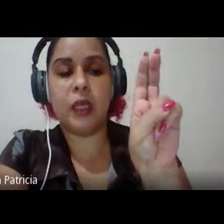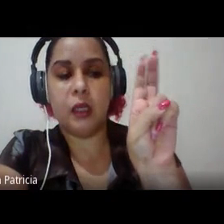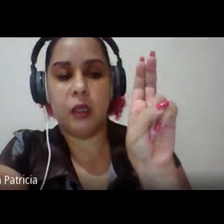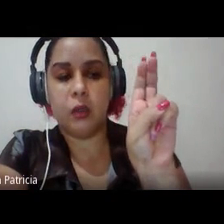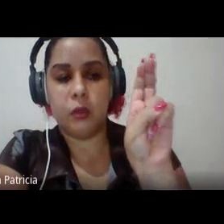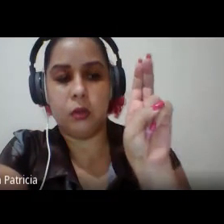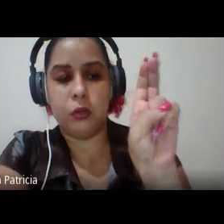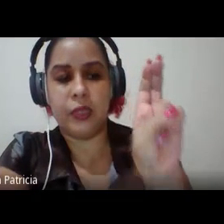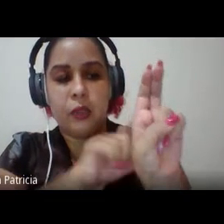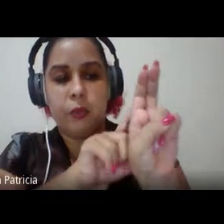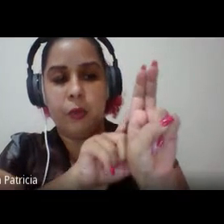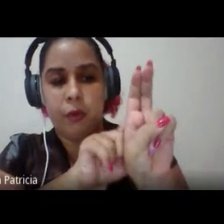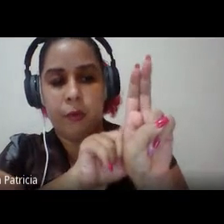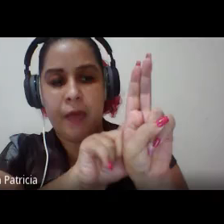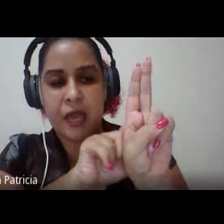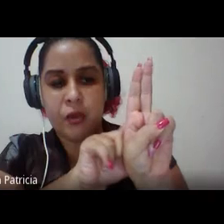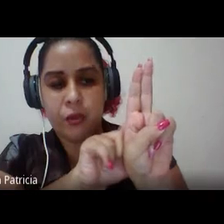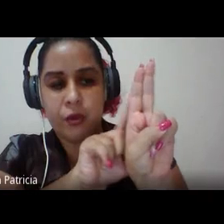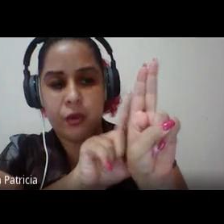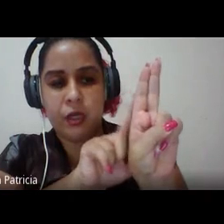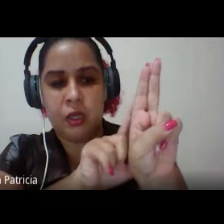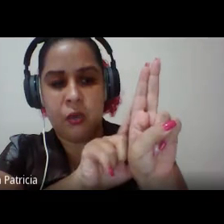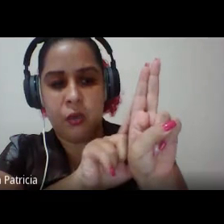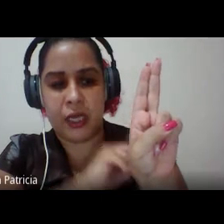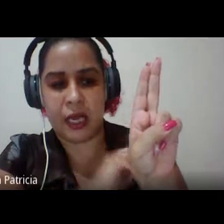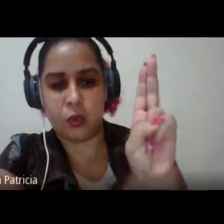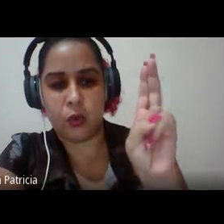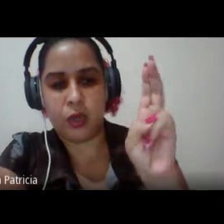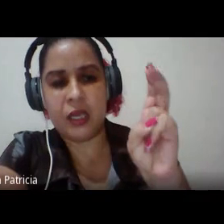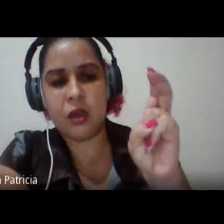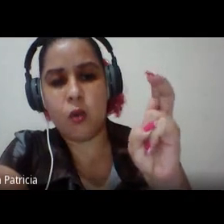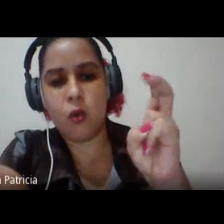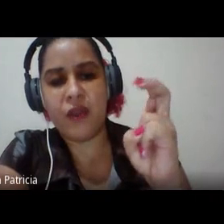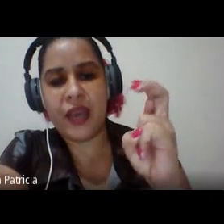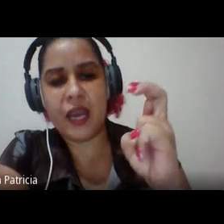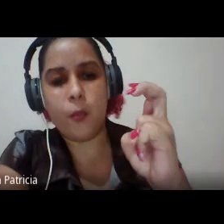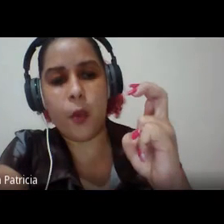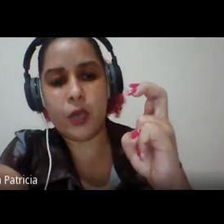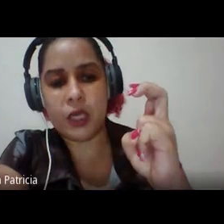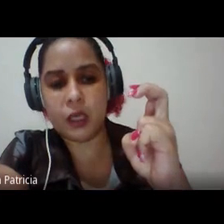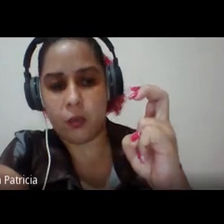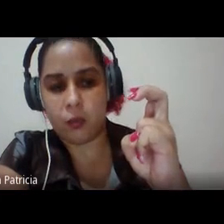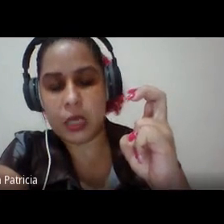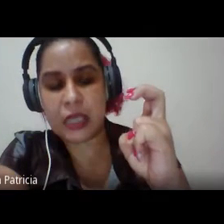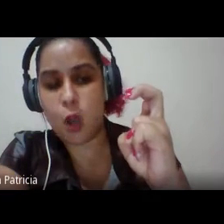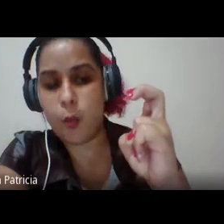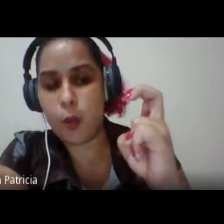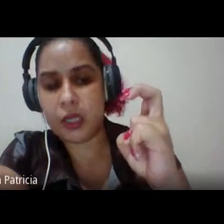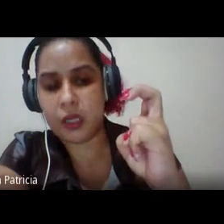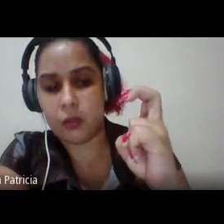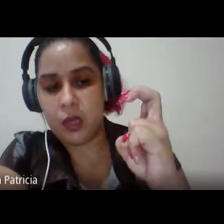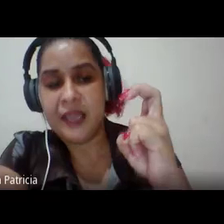junta o dedo médio e o indicador e curva ele um pouquinho, é só